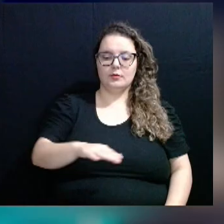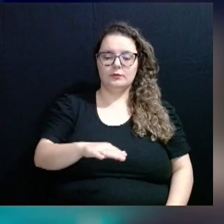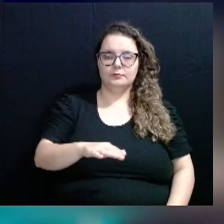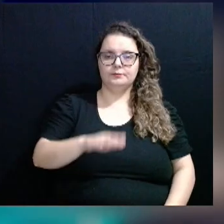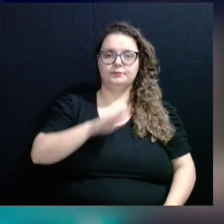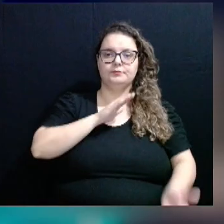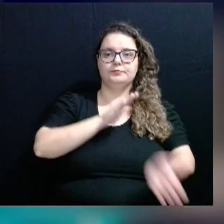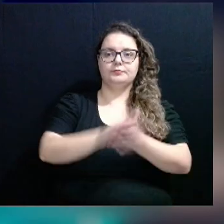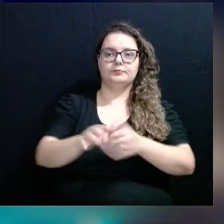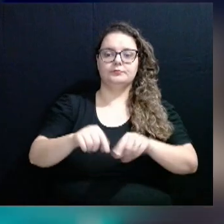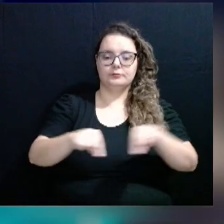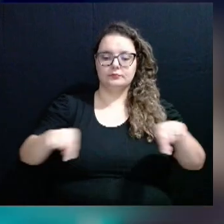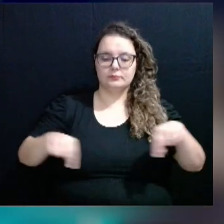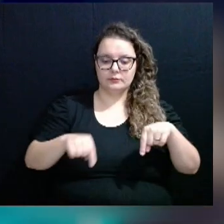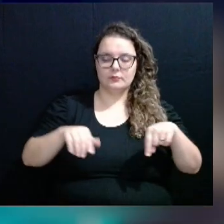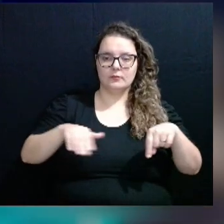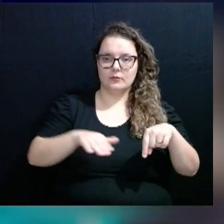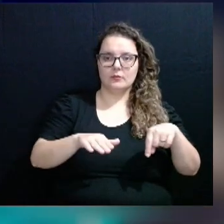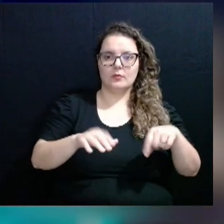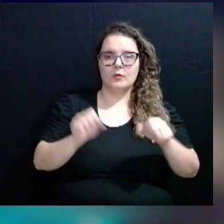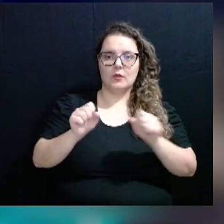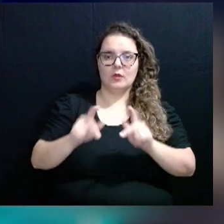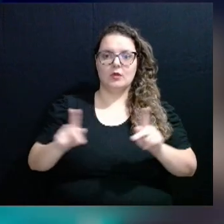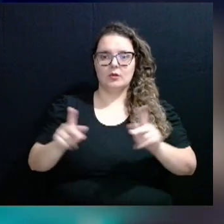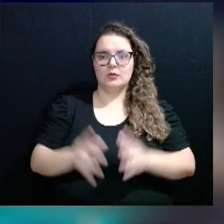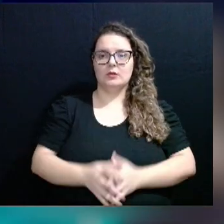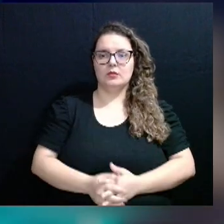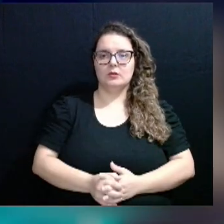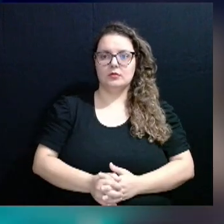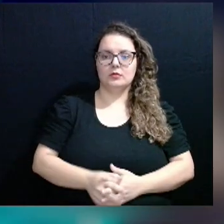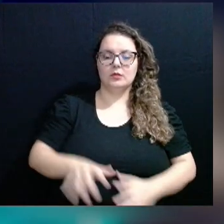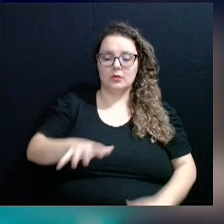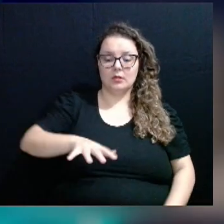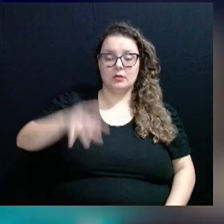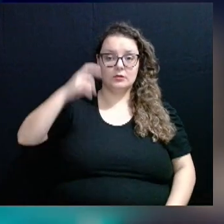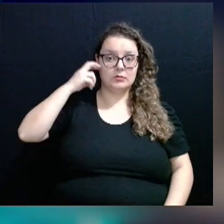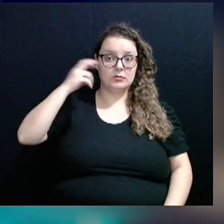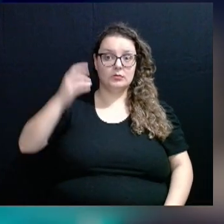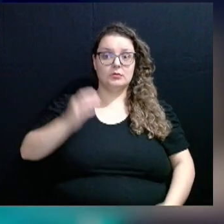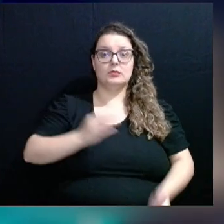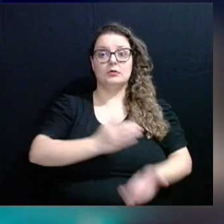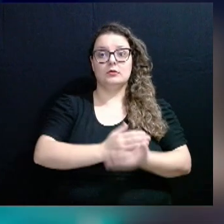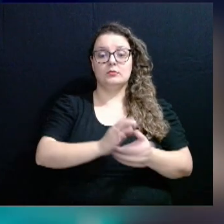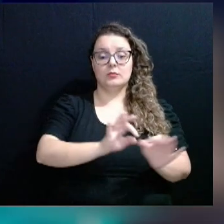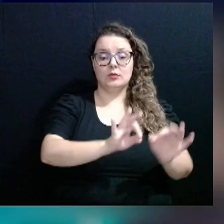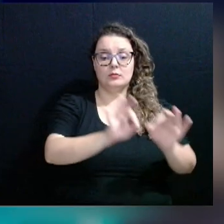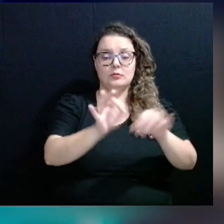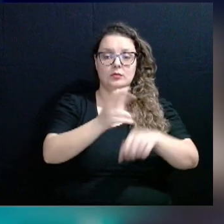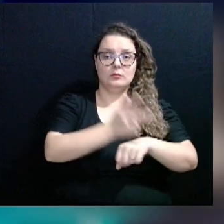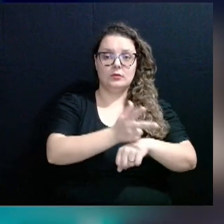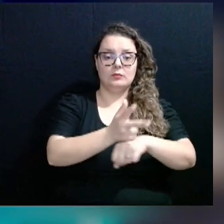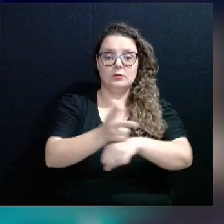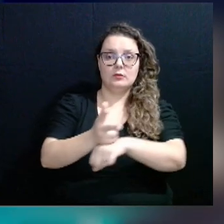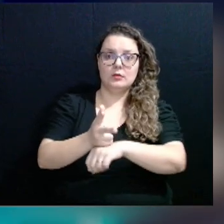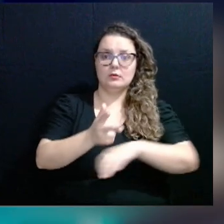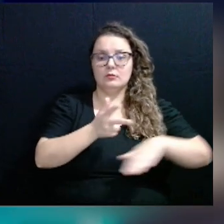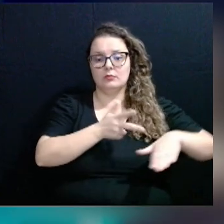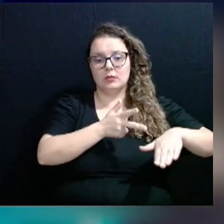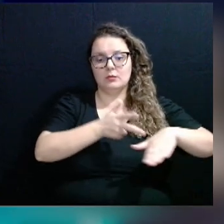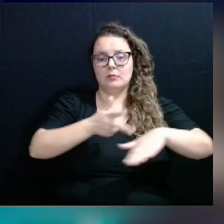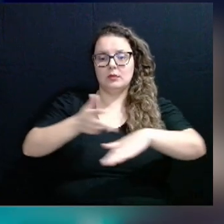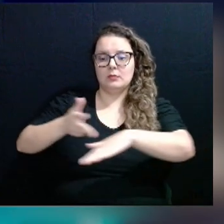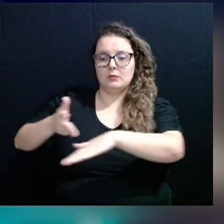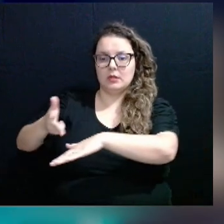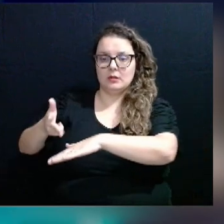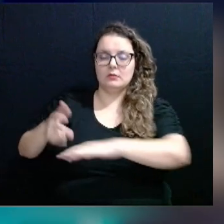do shopping. A área de inteligência começou a monitorar as câmeras e fez as